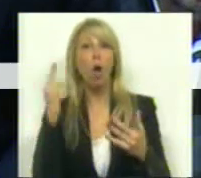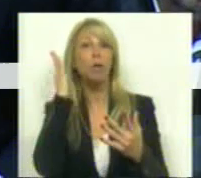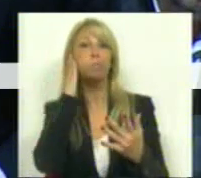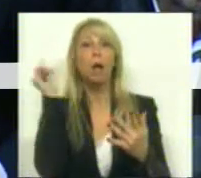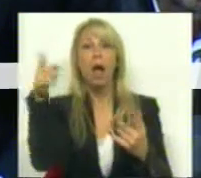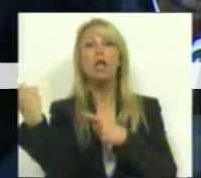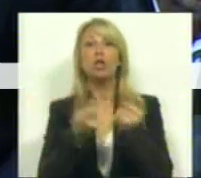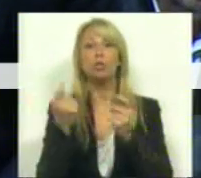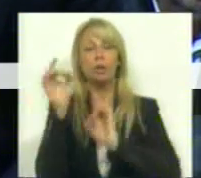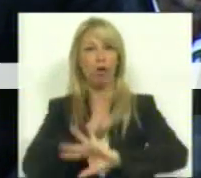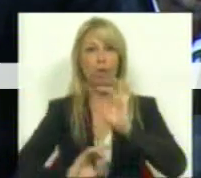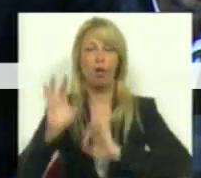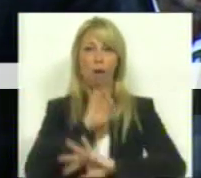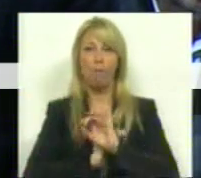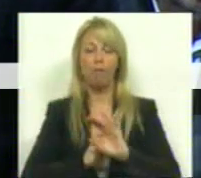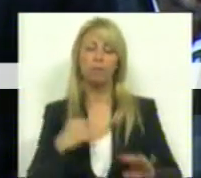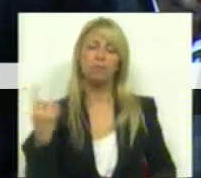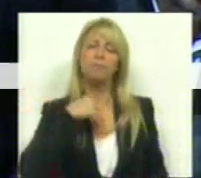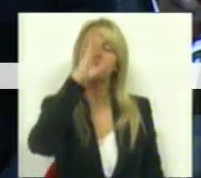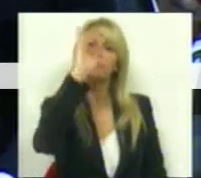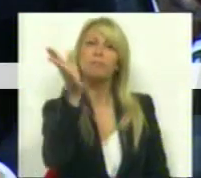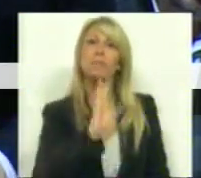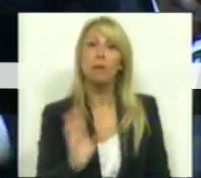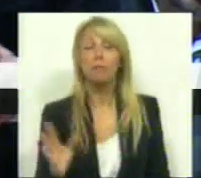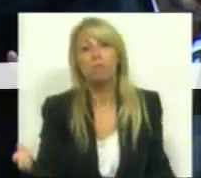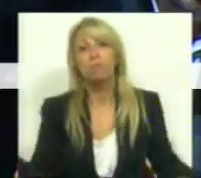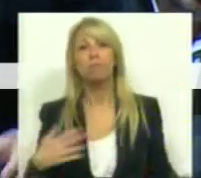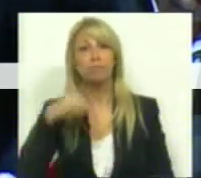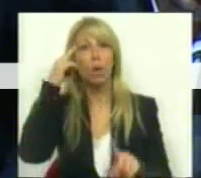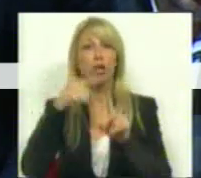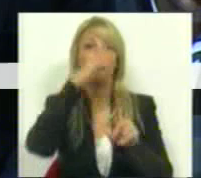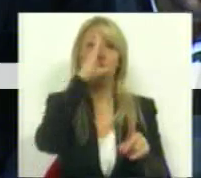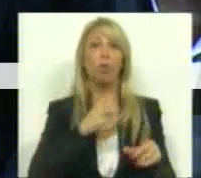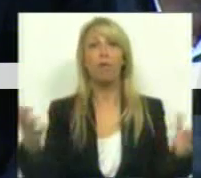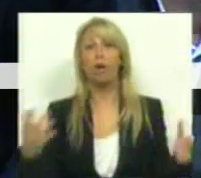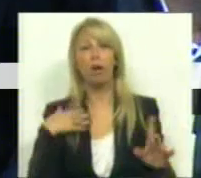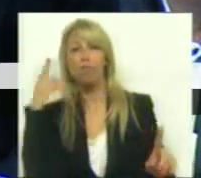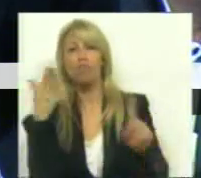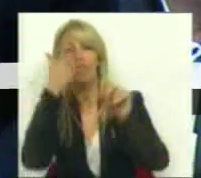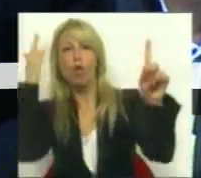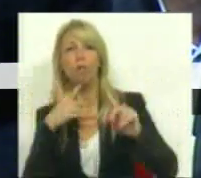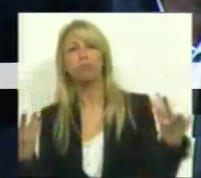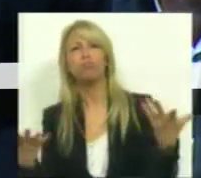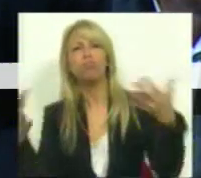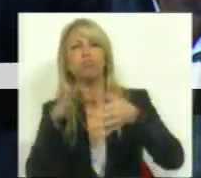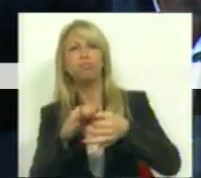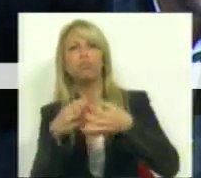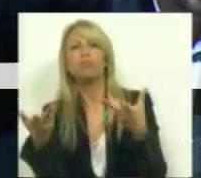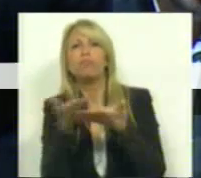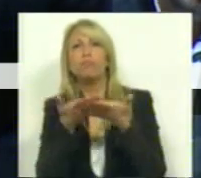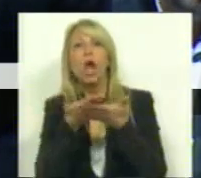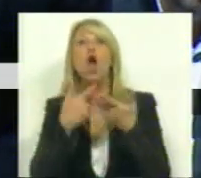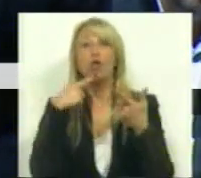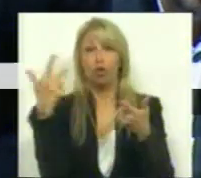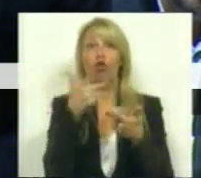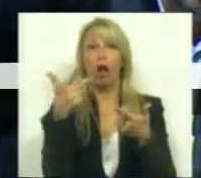Europa. Nós sabemos que é a intenção do governo, o governo acertou com a Troika cortar 4 mil milhões